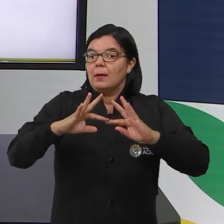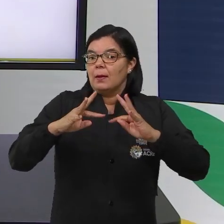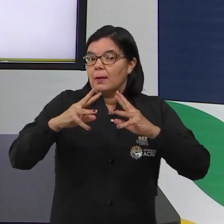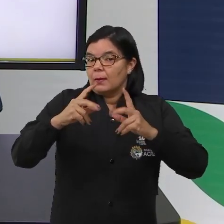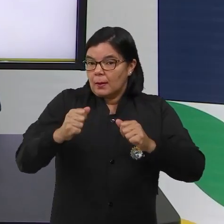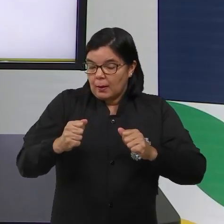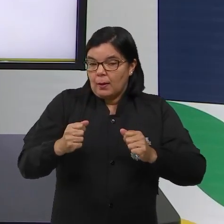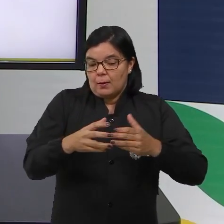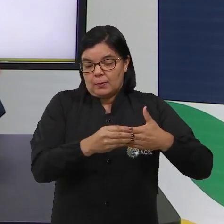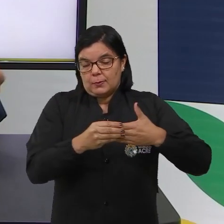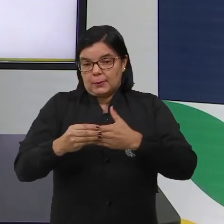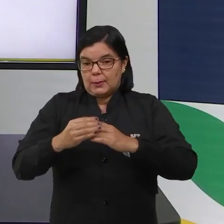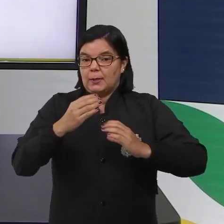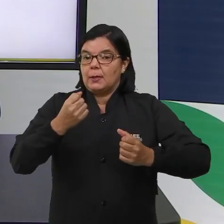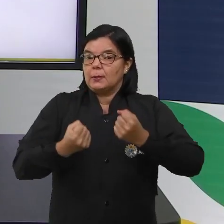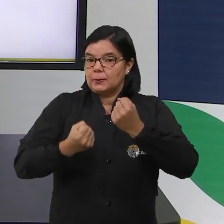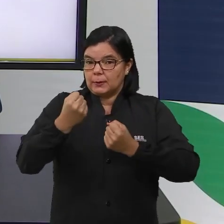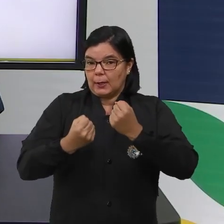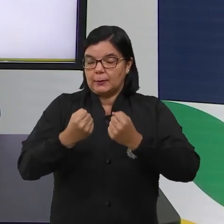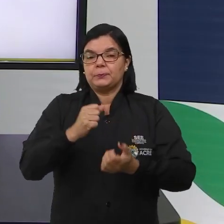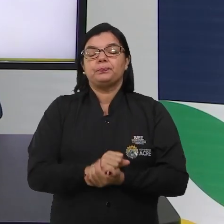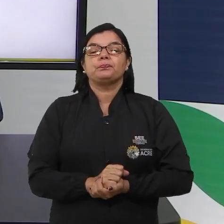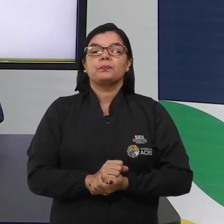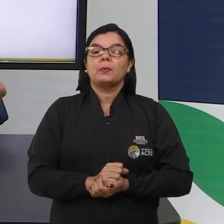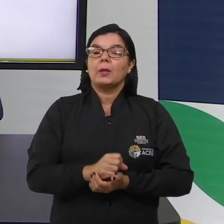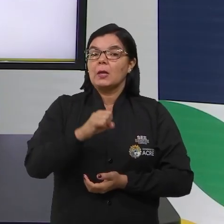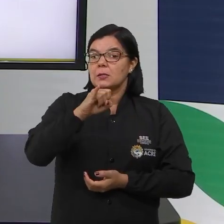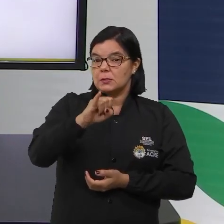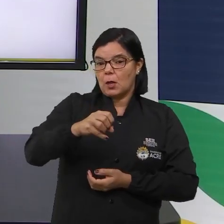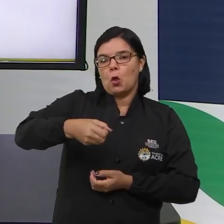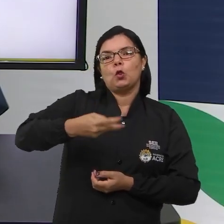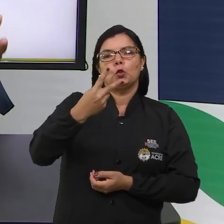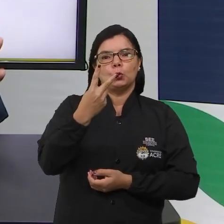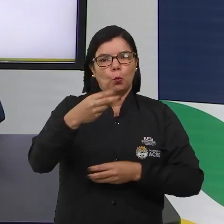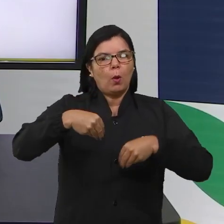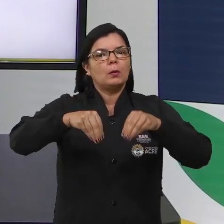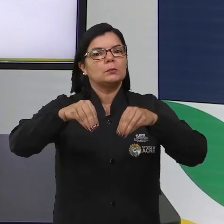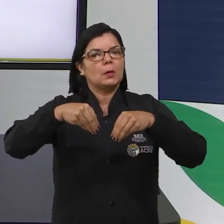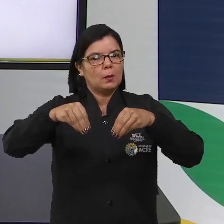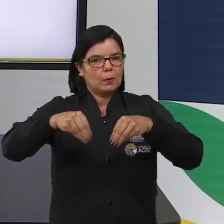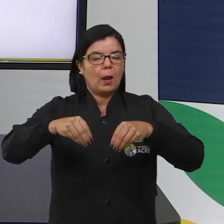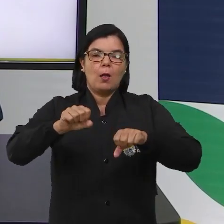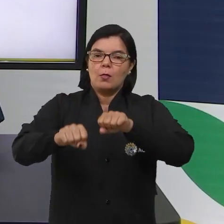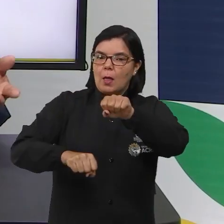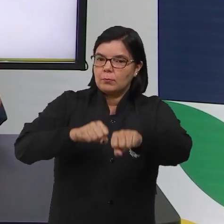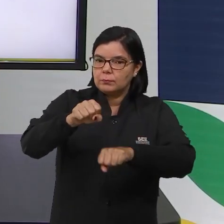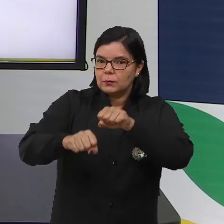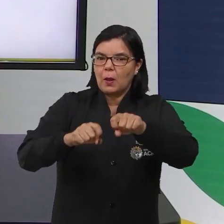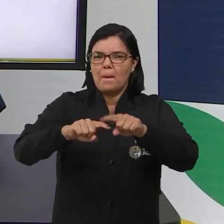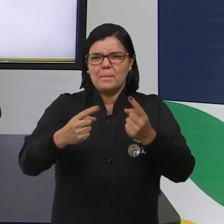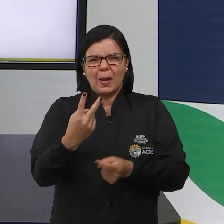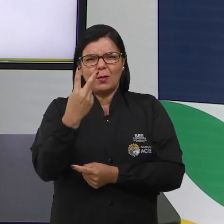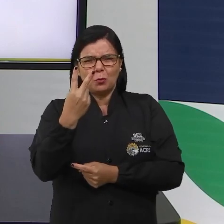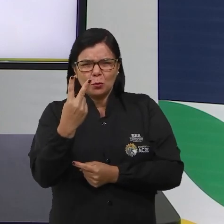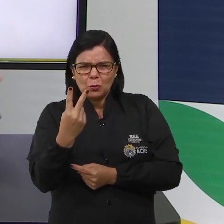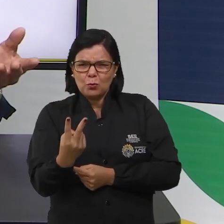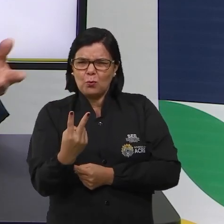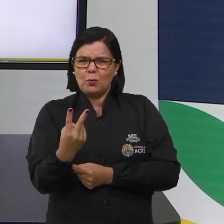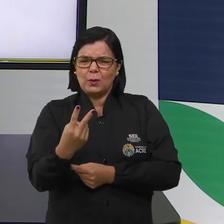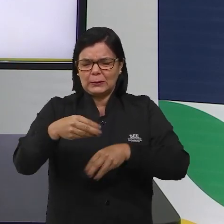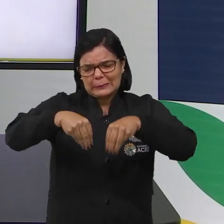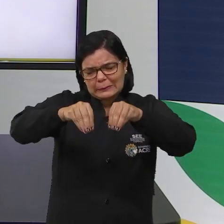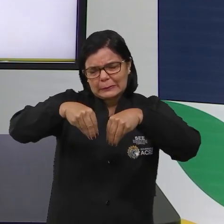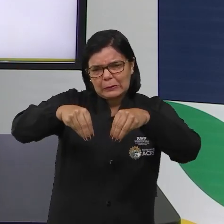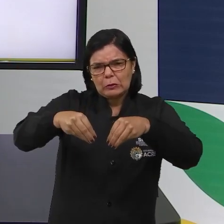você vai levar a Coca-Cola na bicicleta, tem que levar 2 sacolinhas mesmo. Mas vai levar no carro, precisa colocar mais 2 sacolinhas